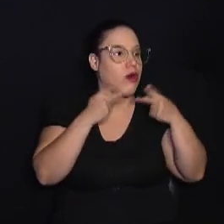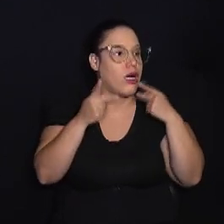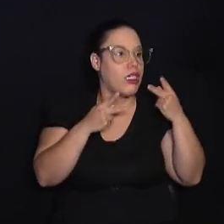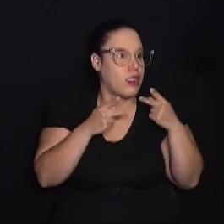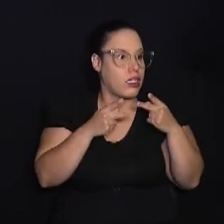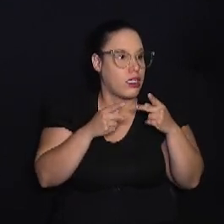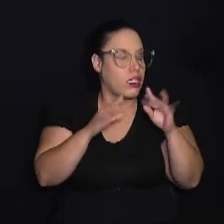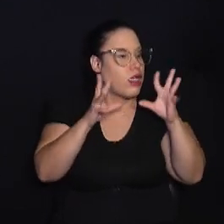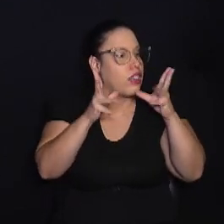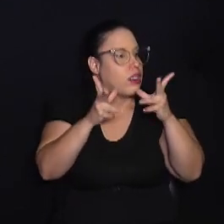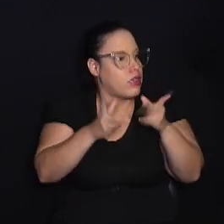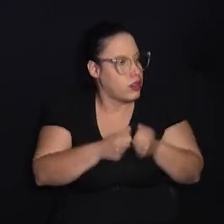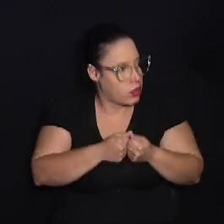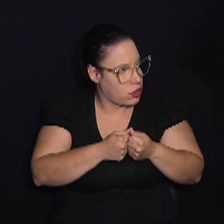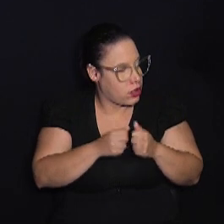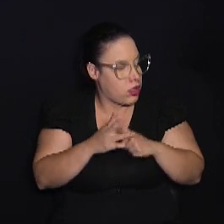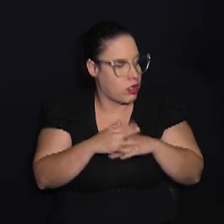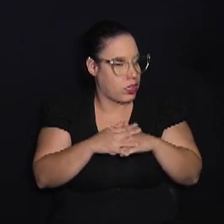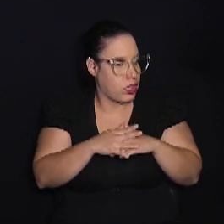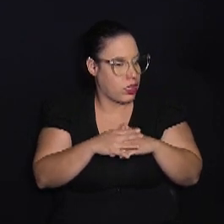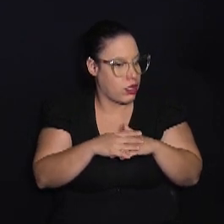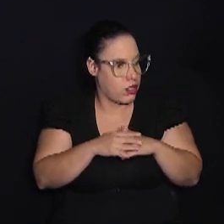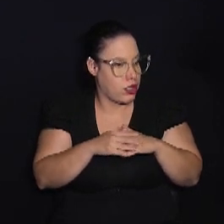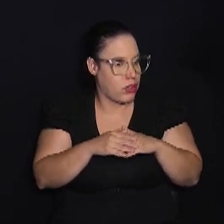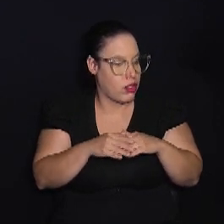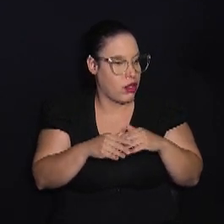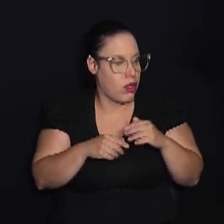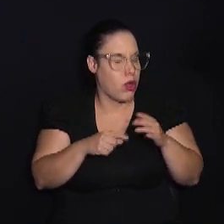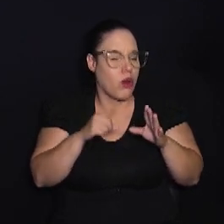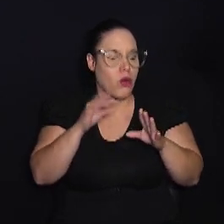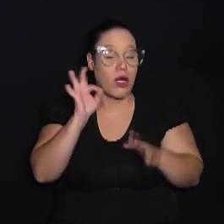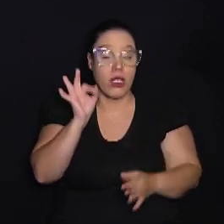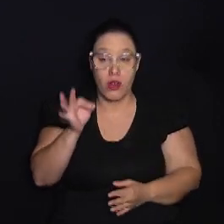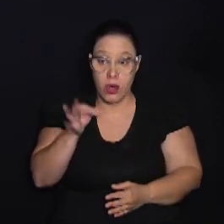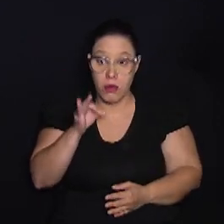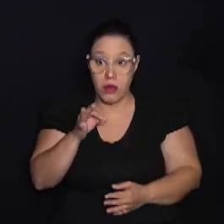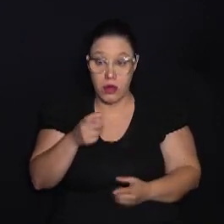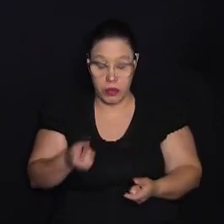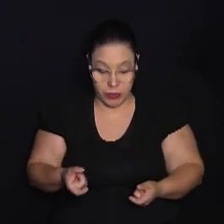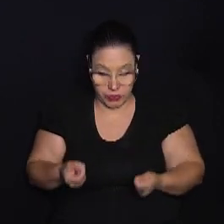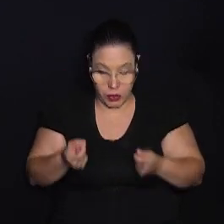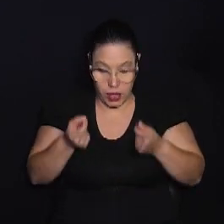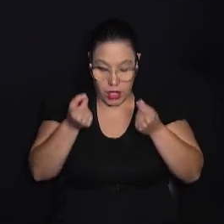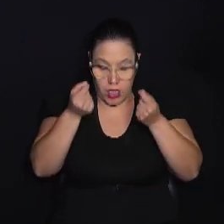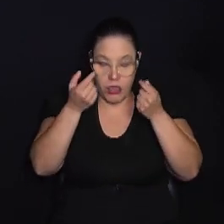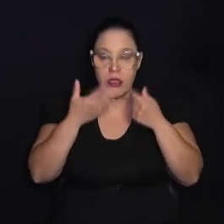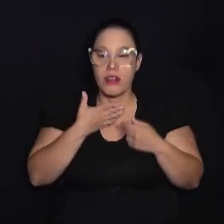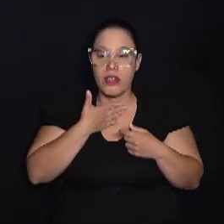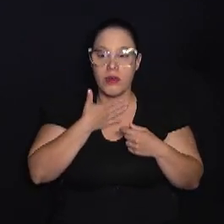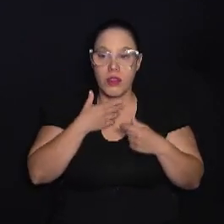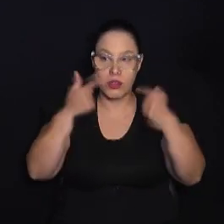linhas gerais, né, desses tratamentos que são os mais indicados aí para o câncer de cabeça e pescoço?